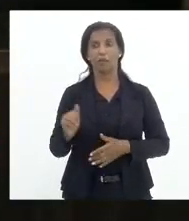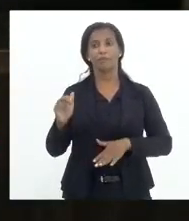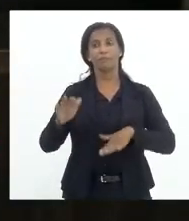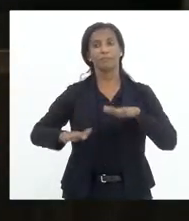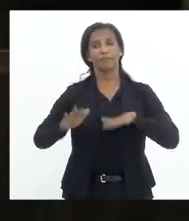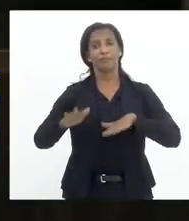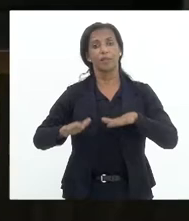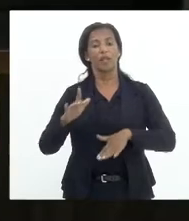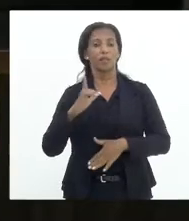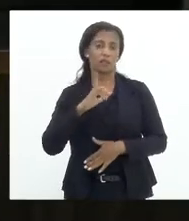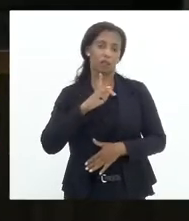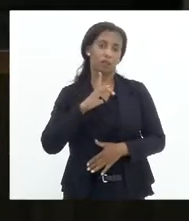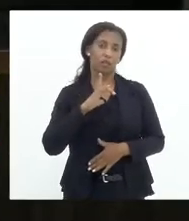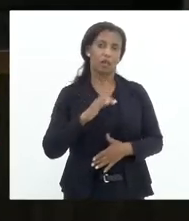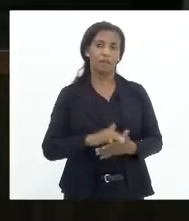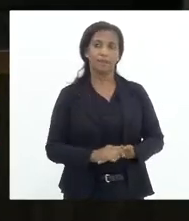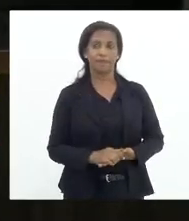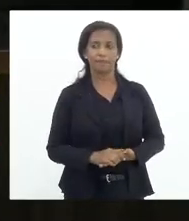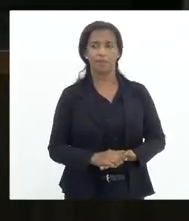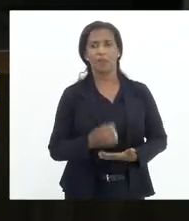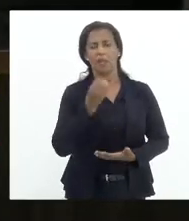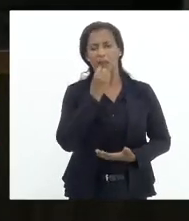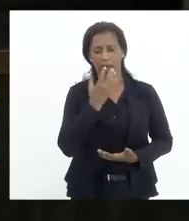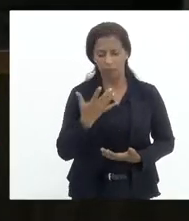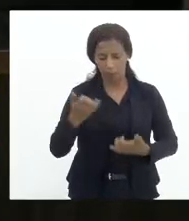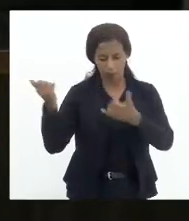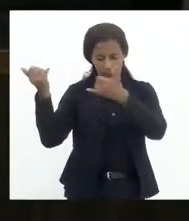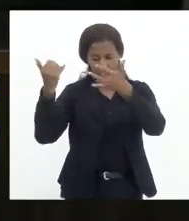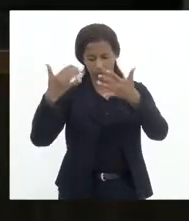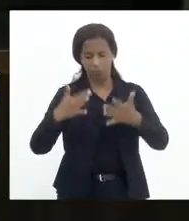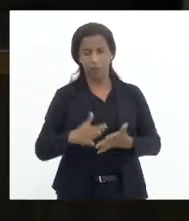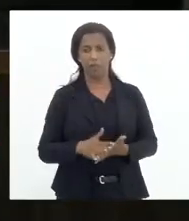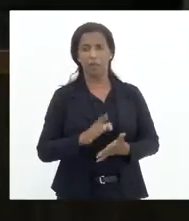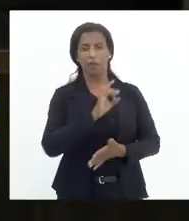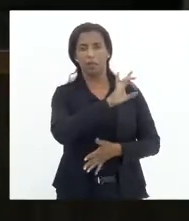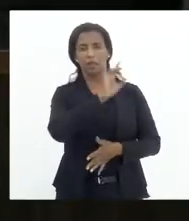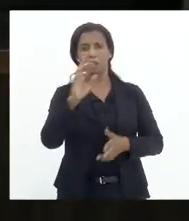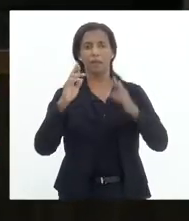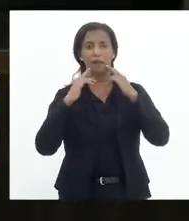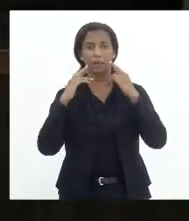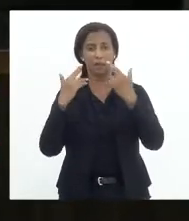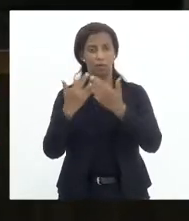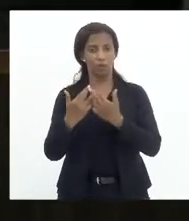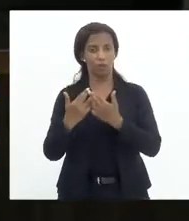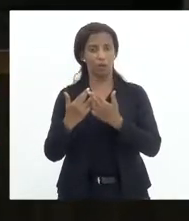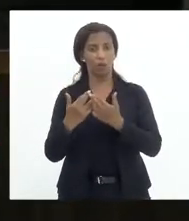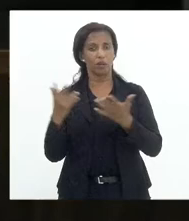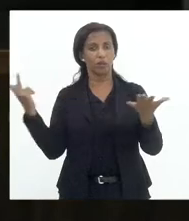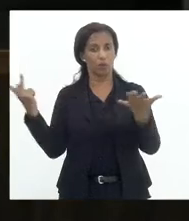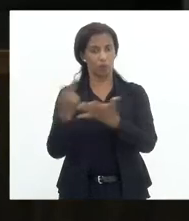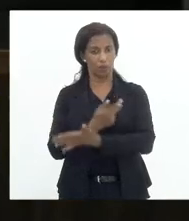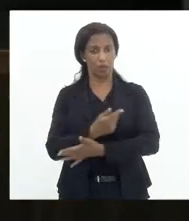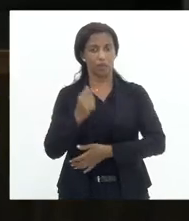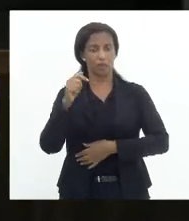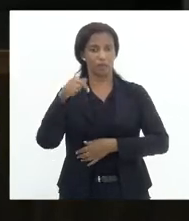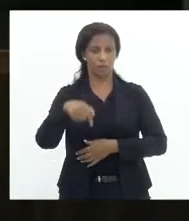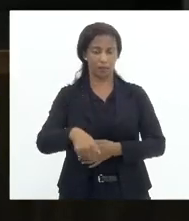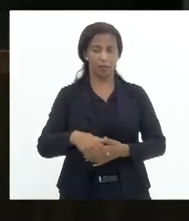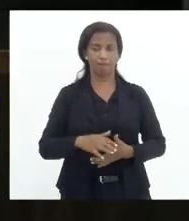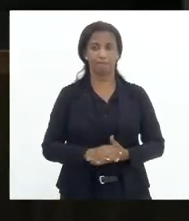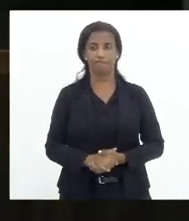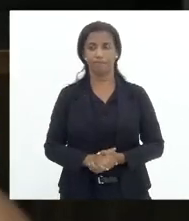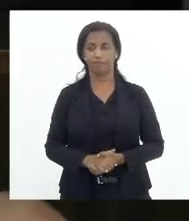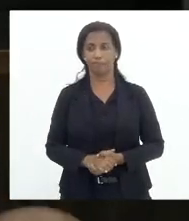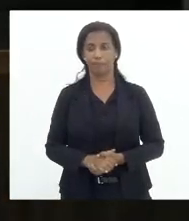como é bom que se diga que Cada sessão extraordinária que a gente realizava nós